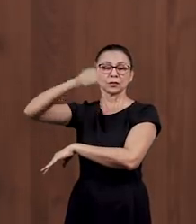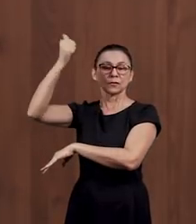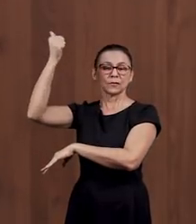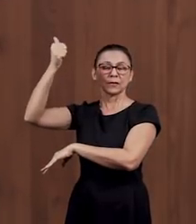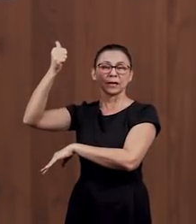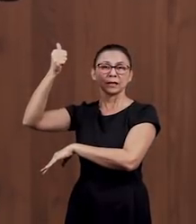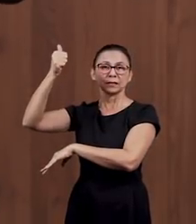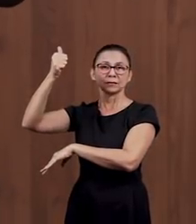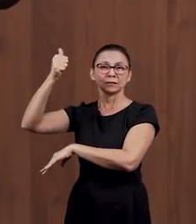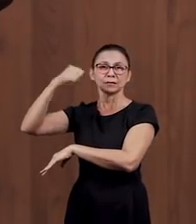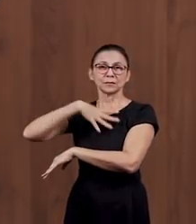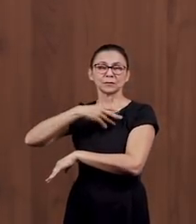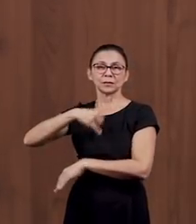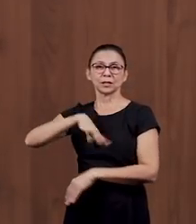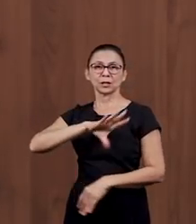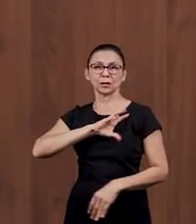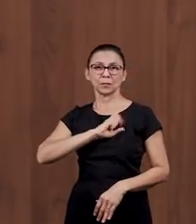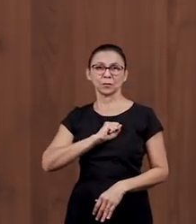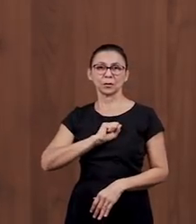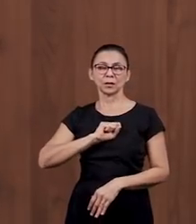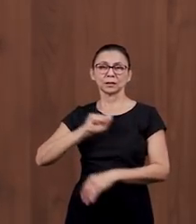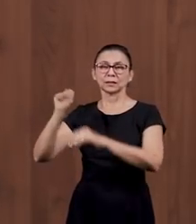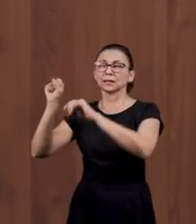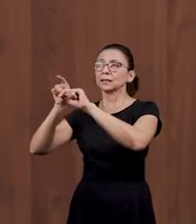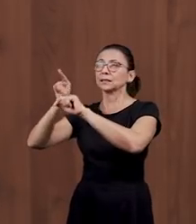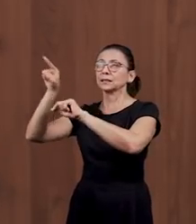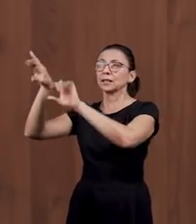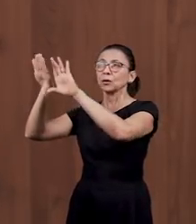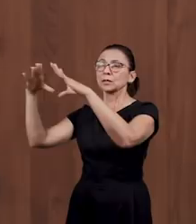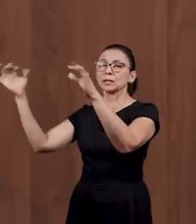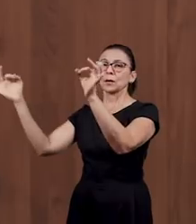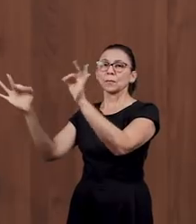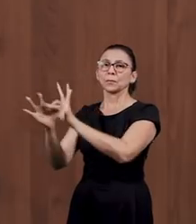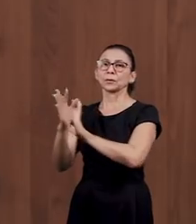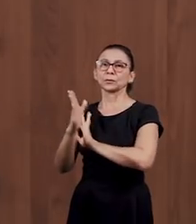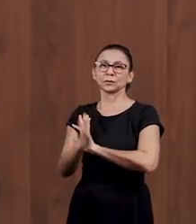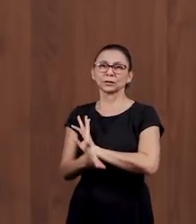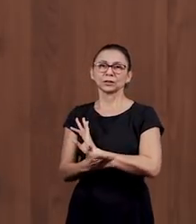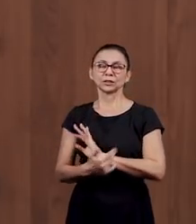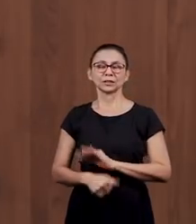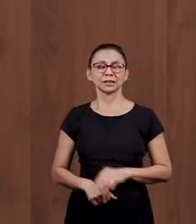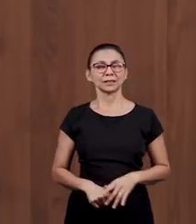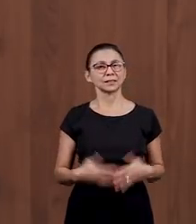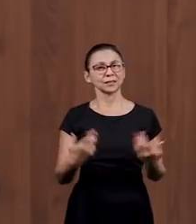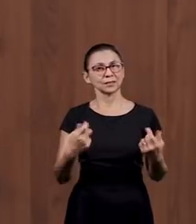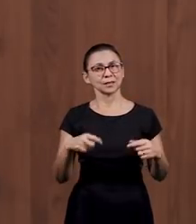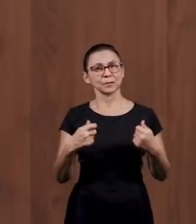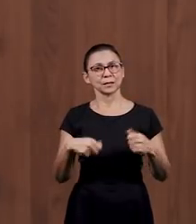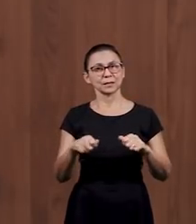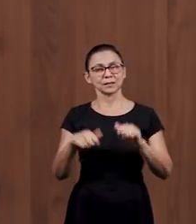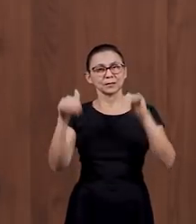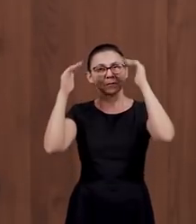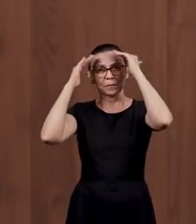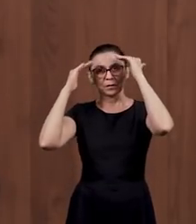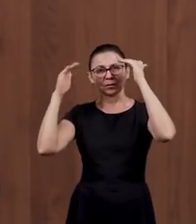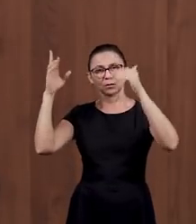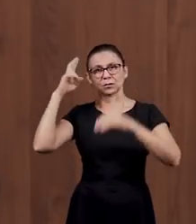porque já está pronto o lar que preparei para vós. Queridos, busquem a santidade